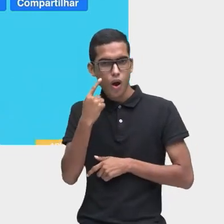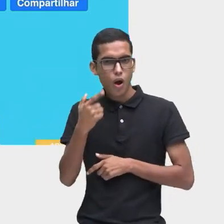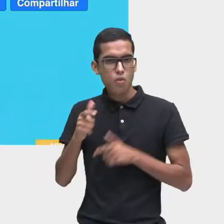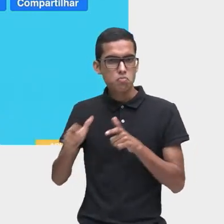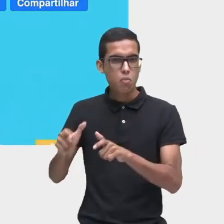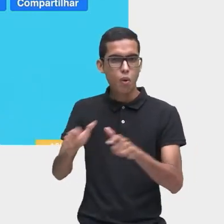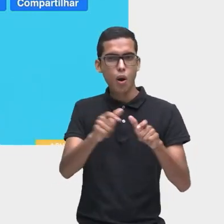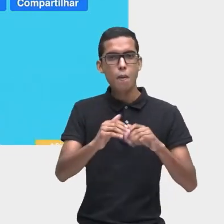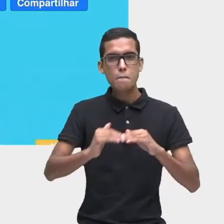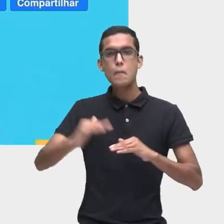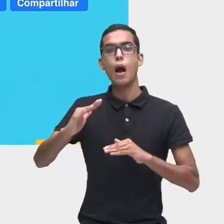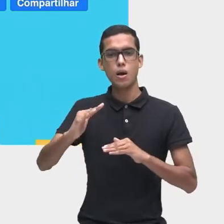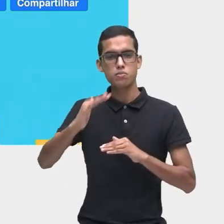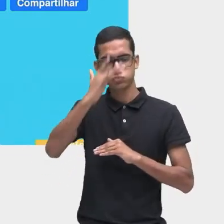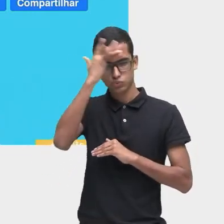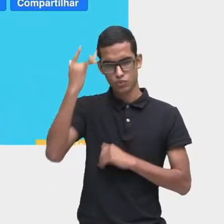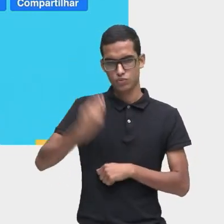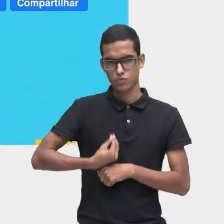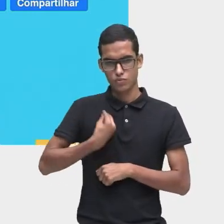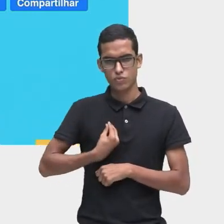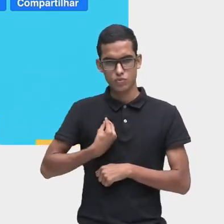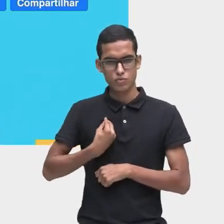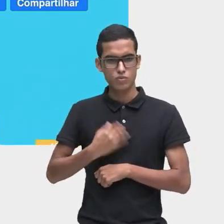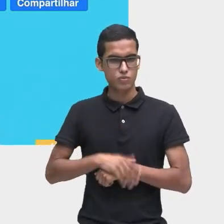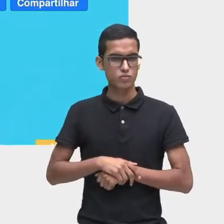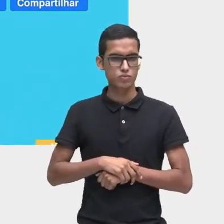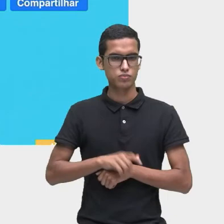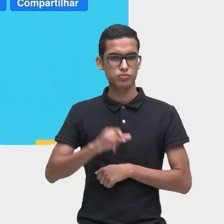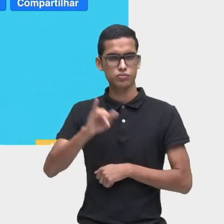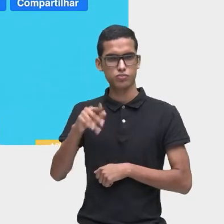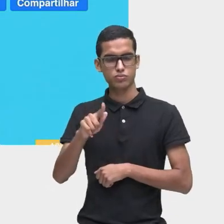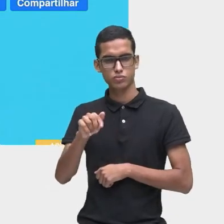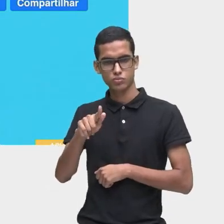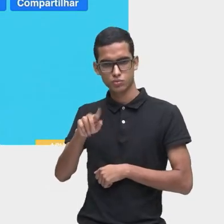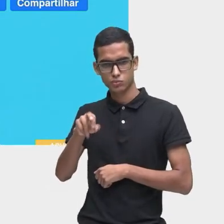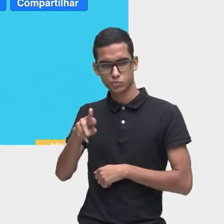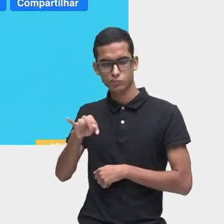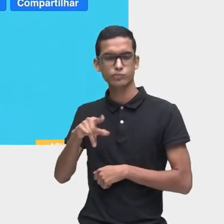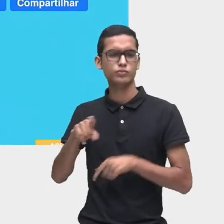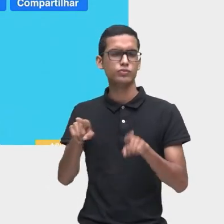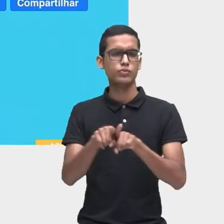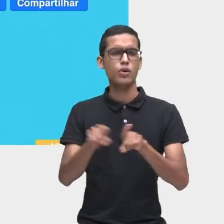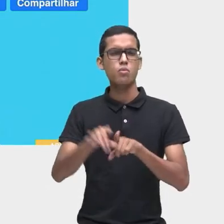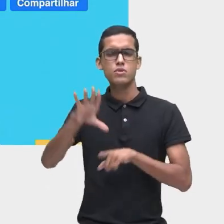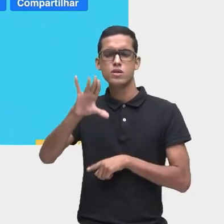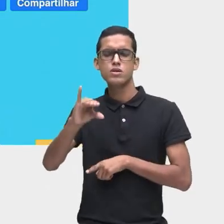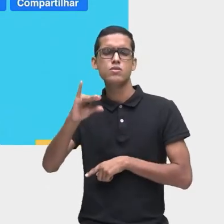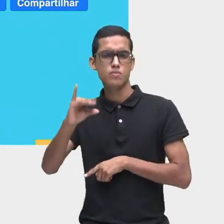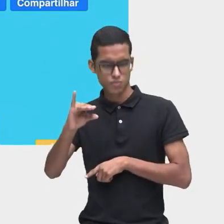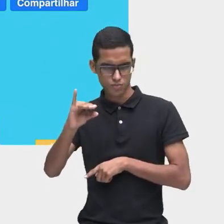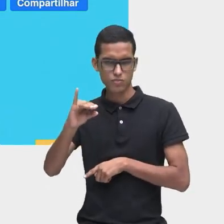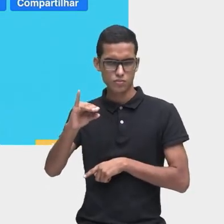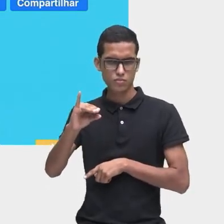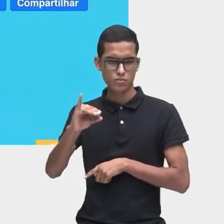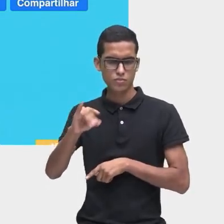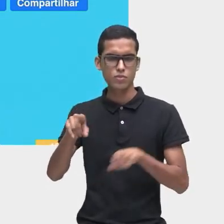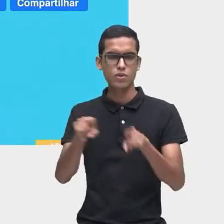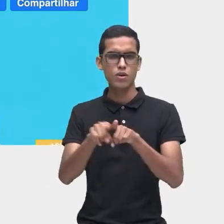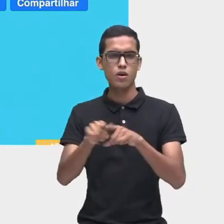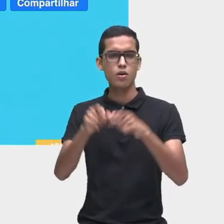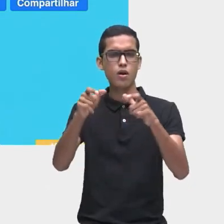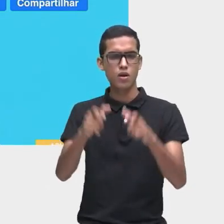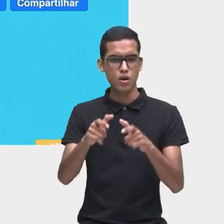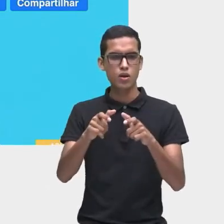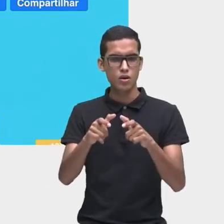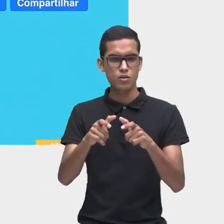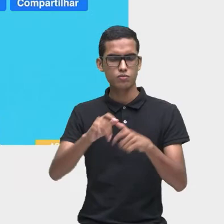nossa cidade. Jorge Teixeira, Tancredo Neves, Cidade Nova, né? O bairro do Japim, onde